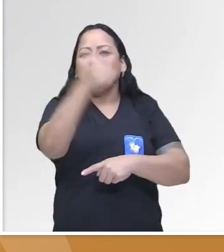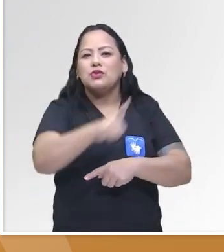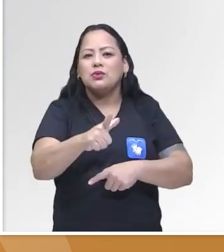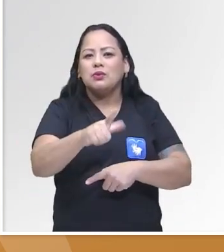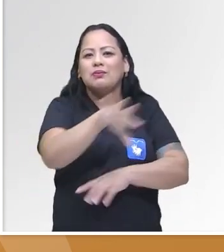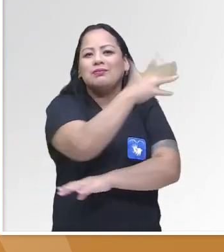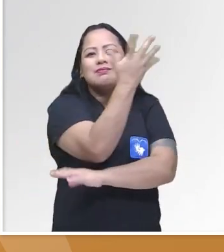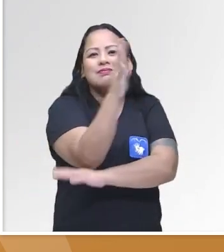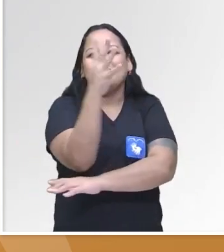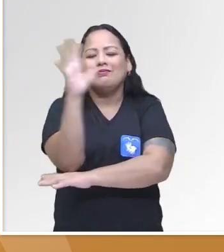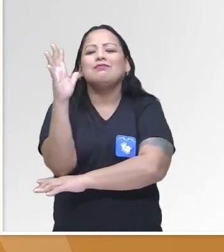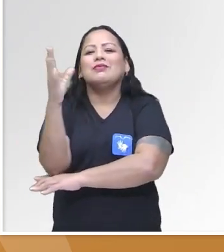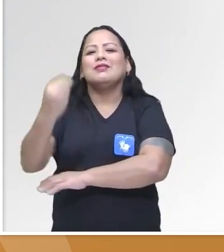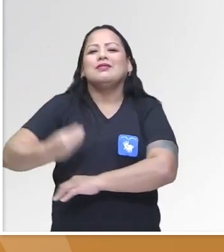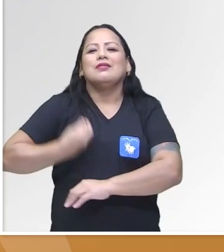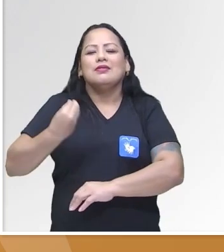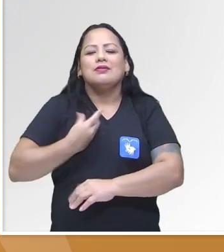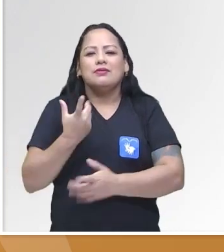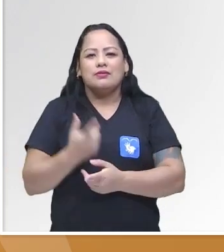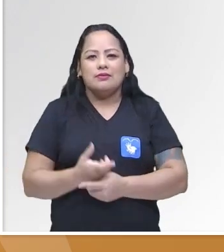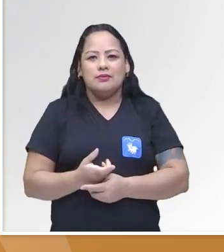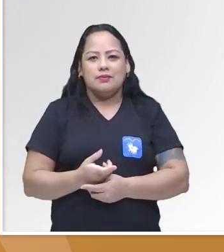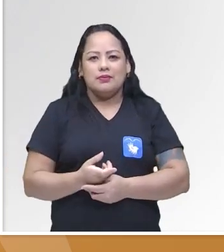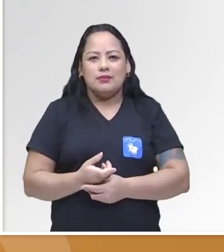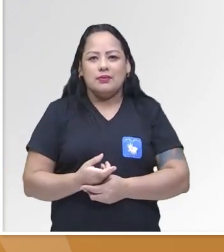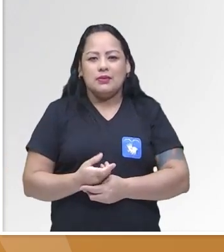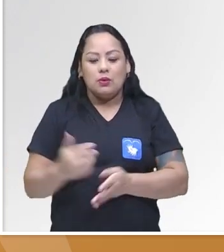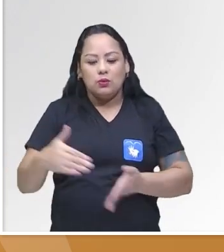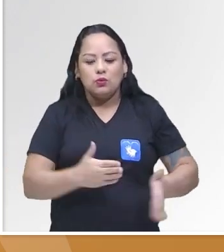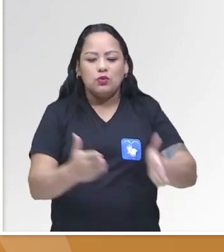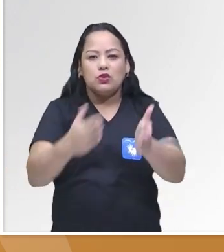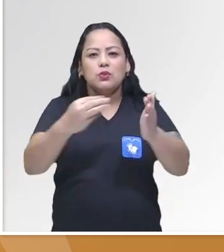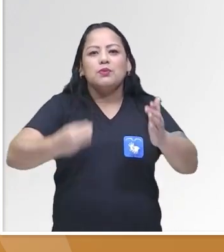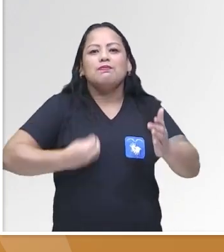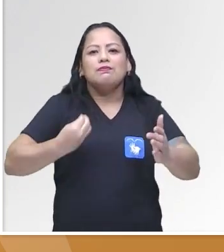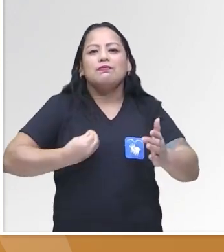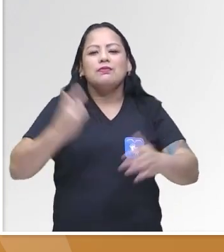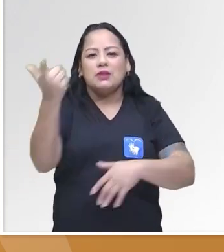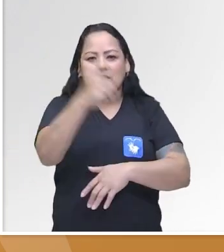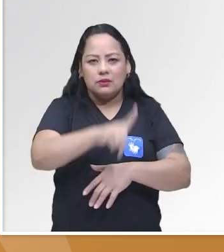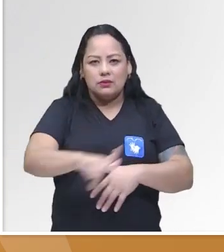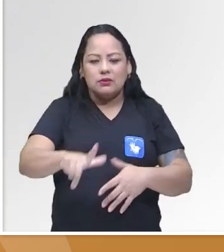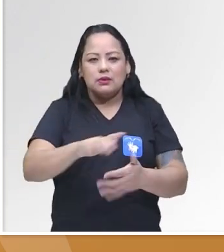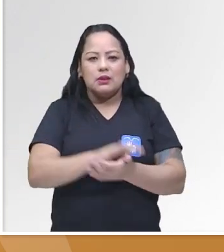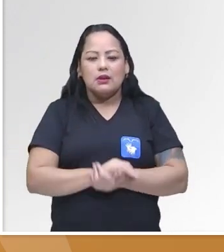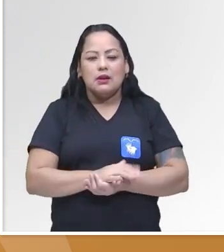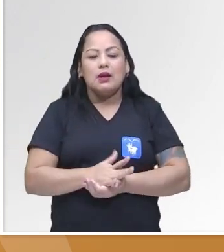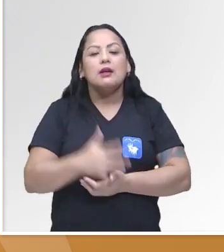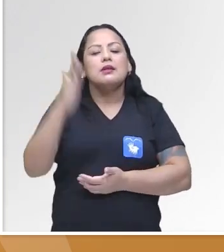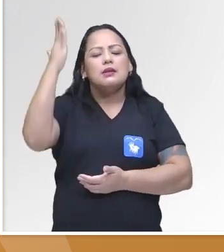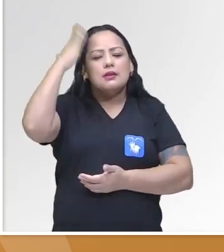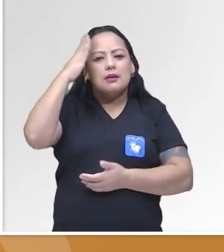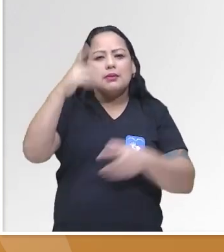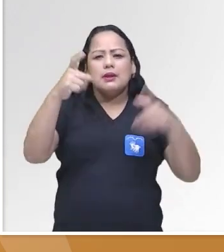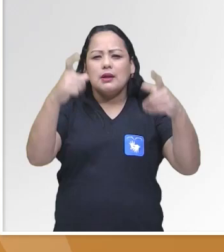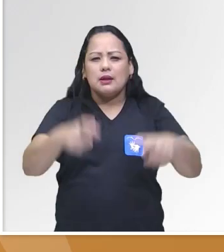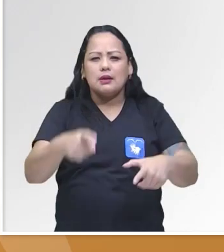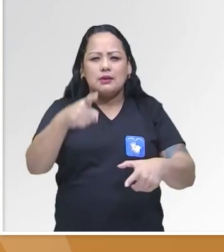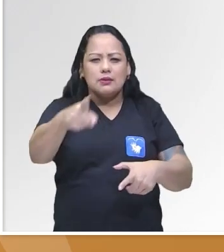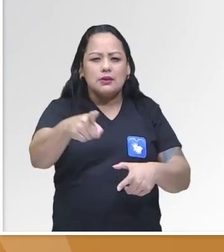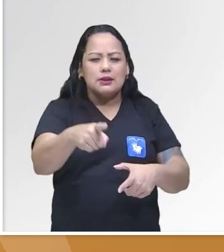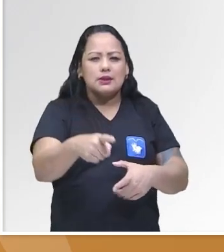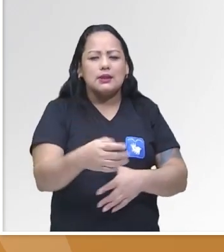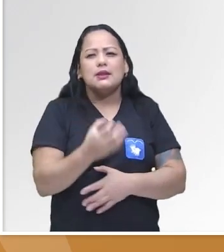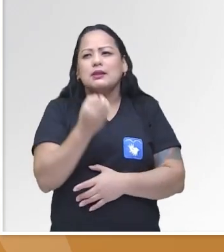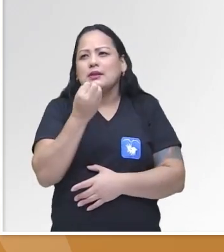natureza, para se manterem vivos os nossos rios. Eu sei que onde vocês moram, vocês ainda têm o